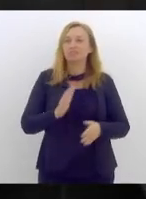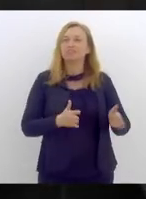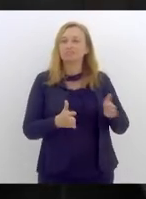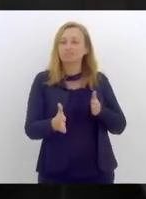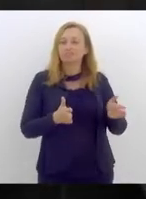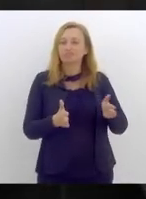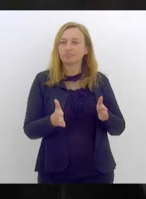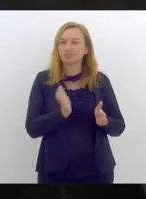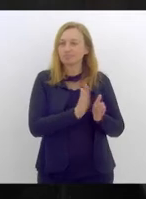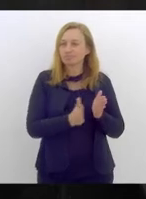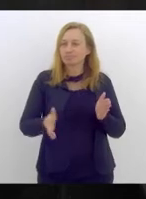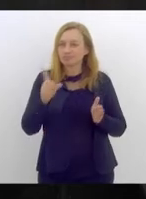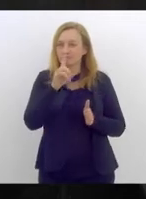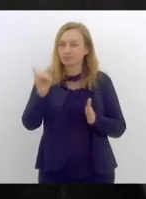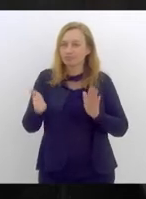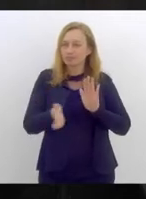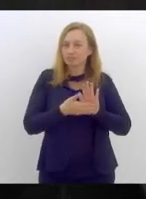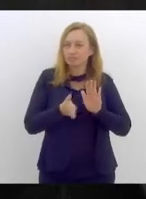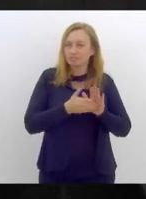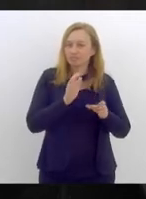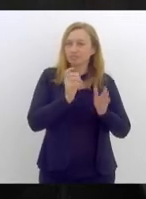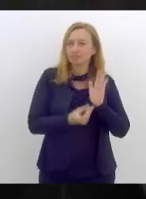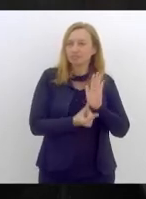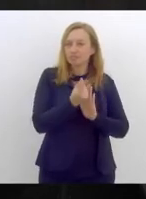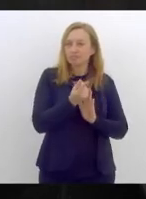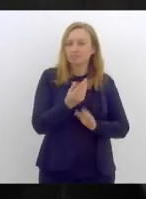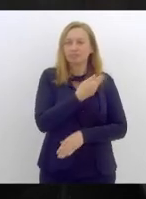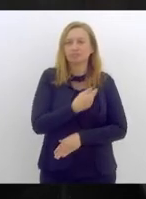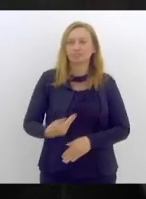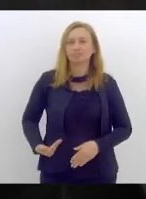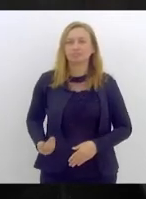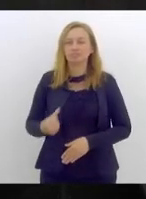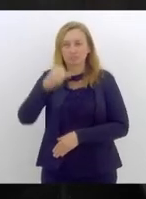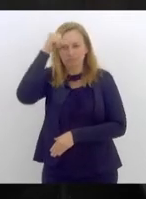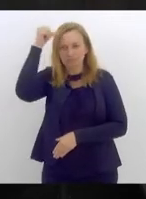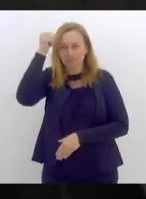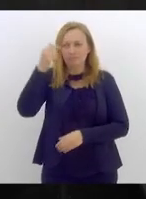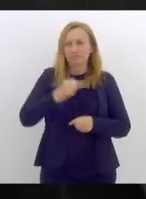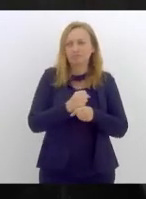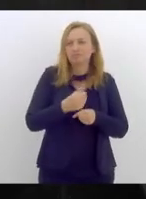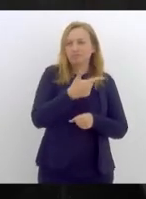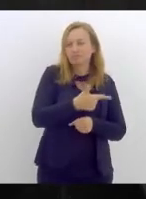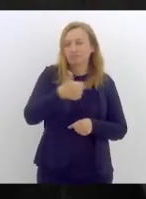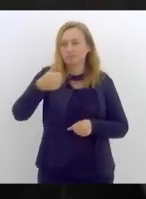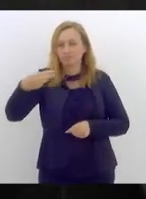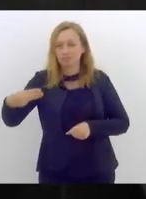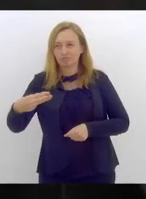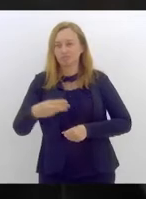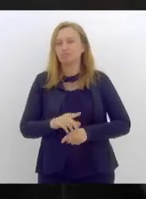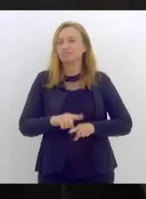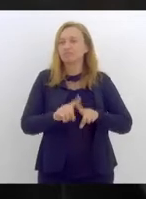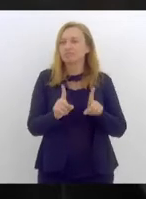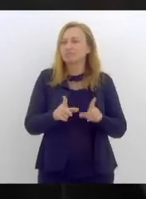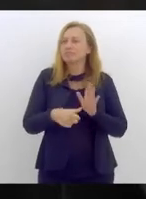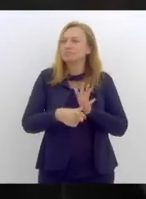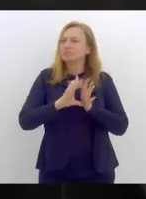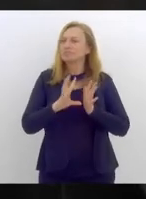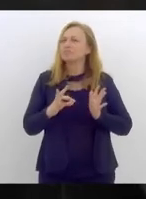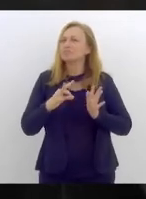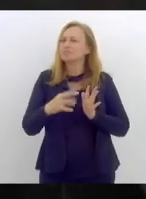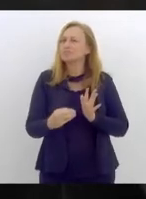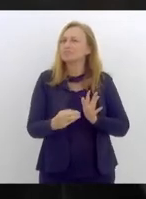ordem do dia sobre a proposta orçamentária do governador Cláudio Castro para 2023 mas antes disso